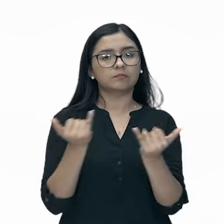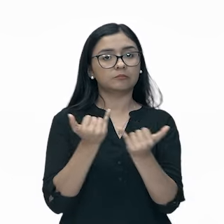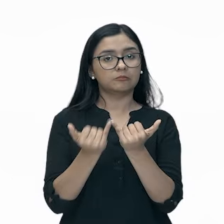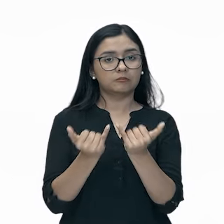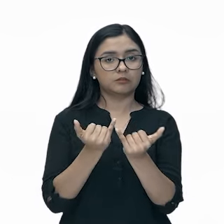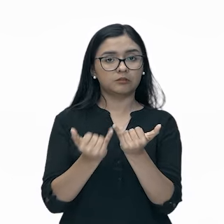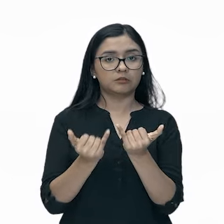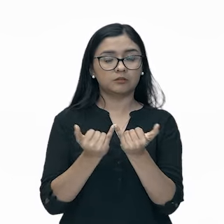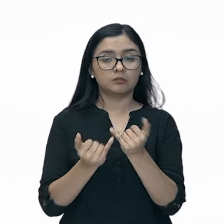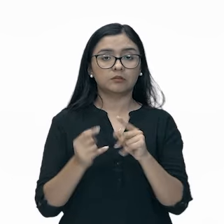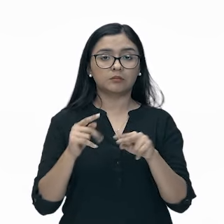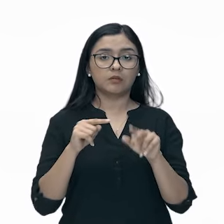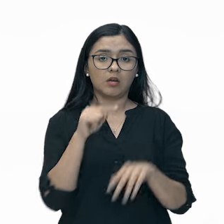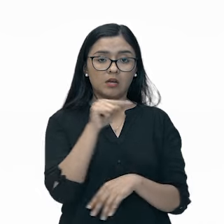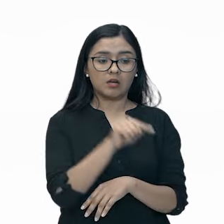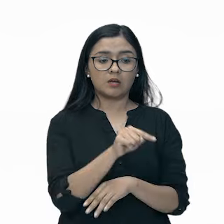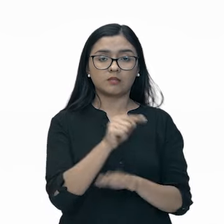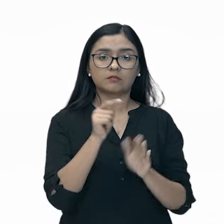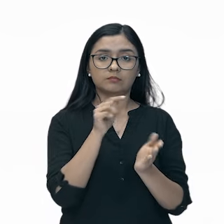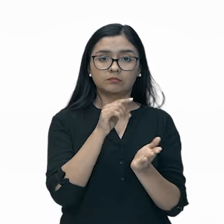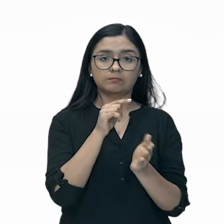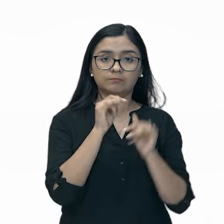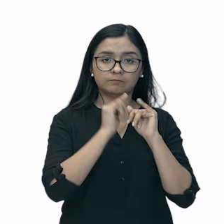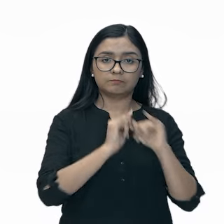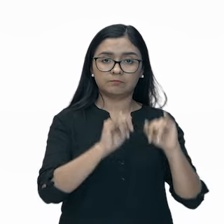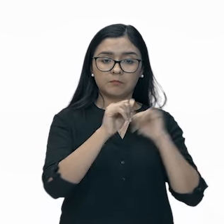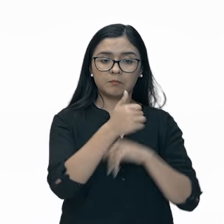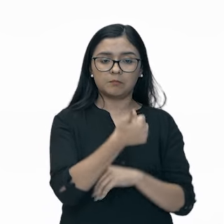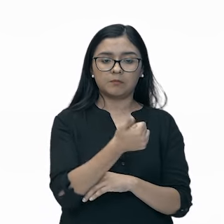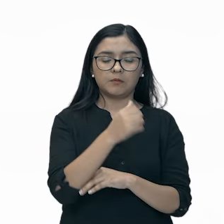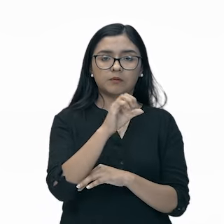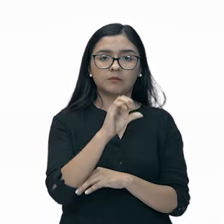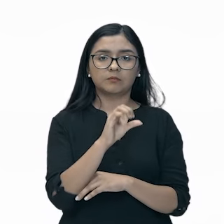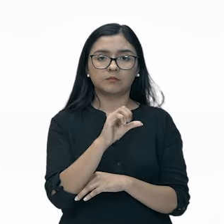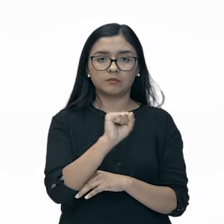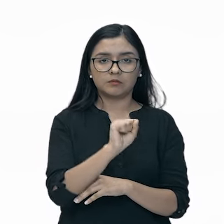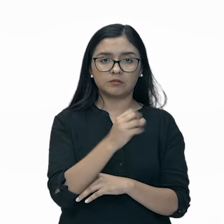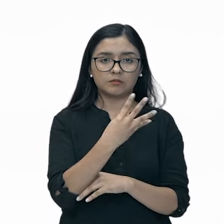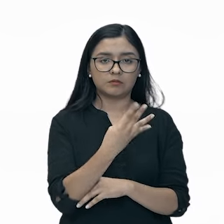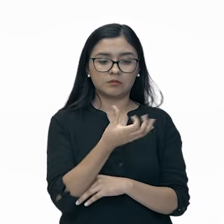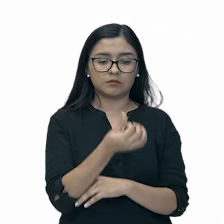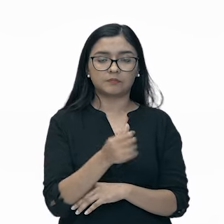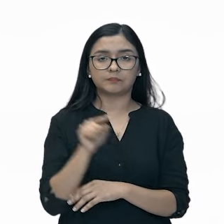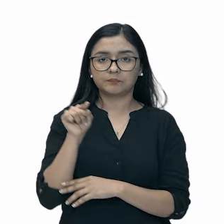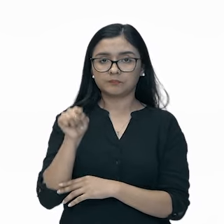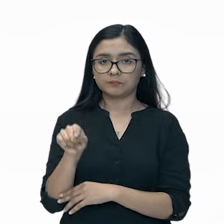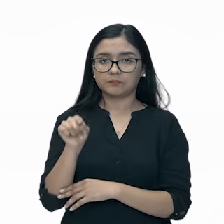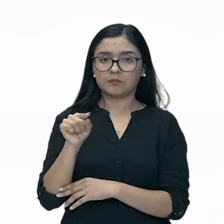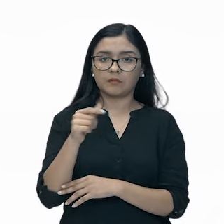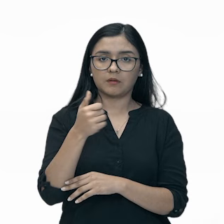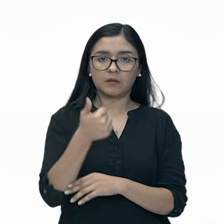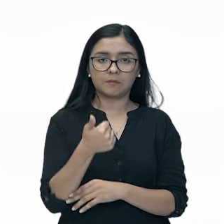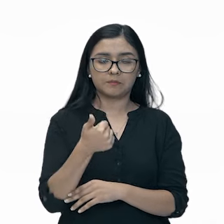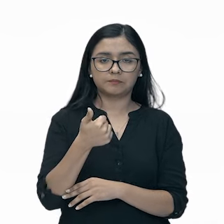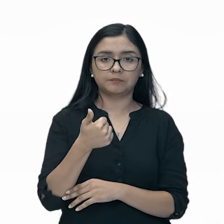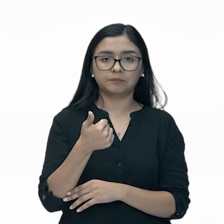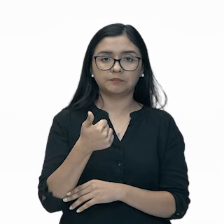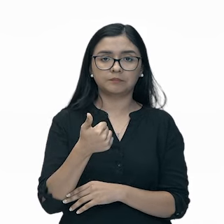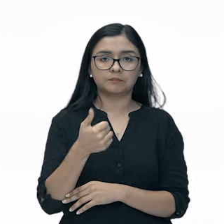Porque um foi publicado lá em 1846 o outro foi publicado em